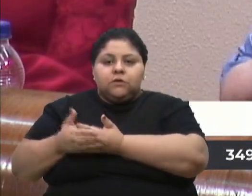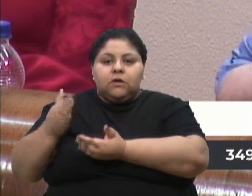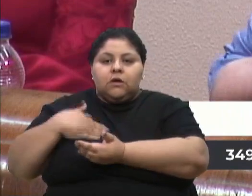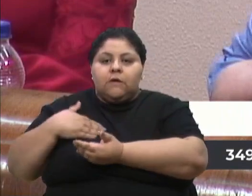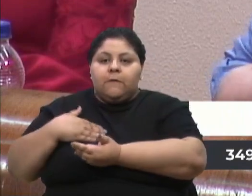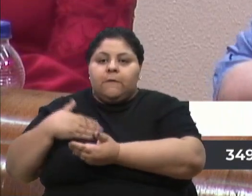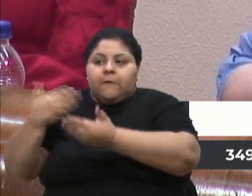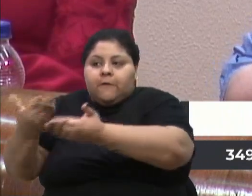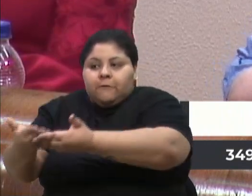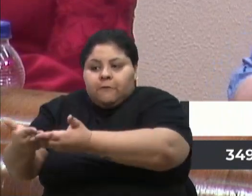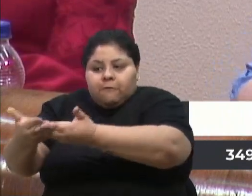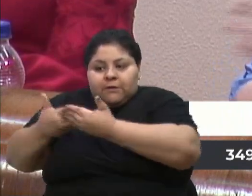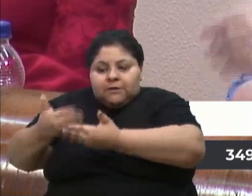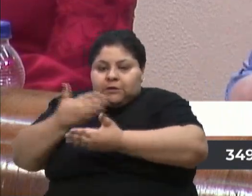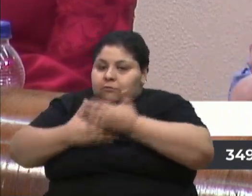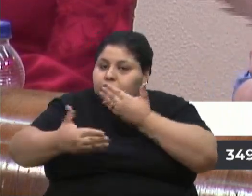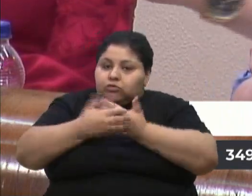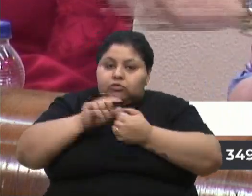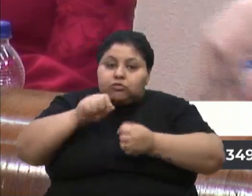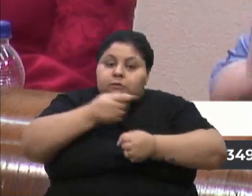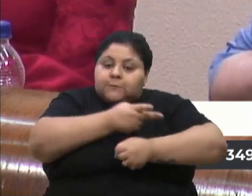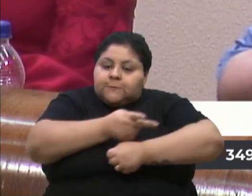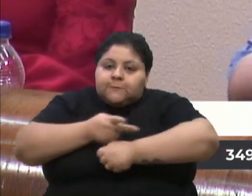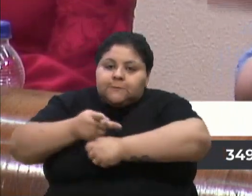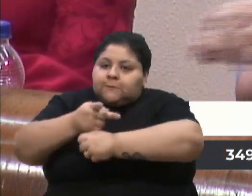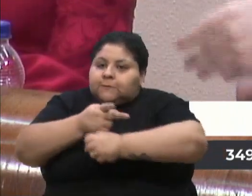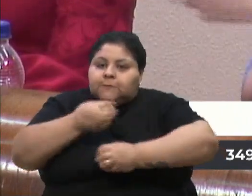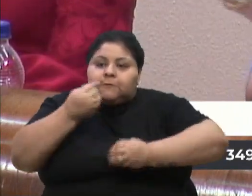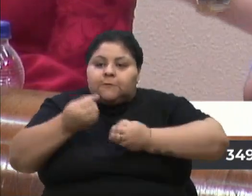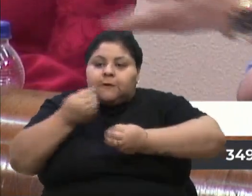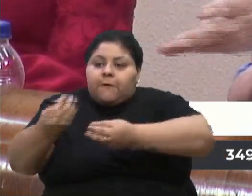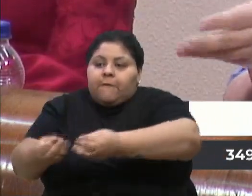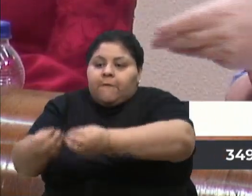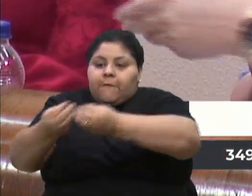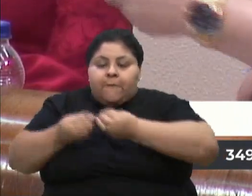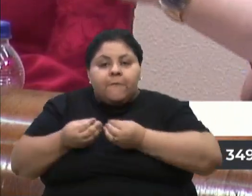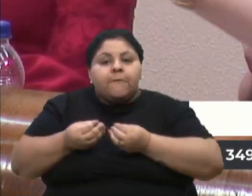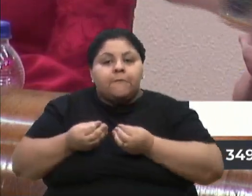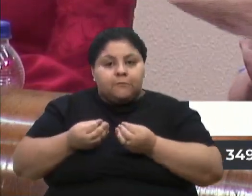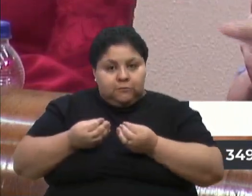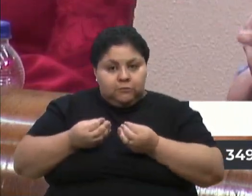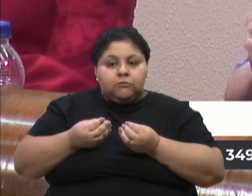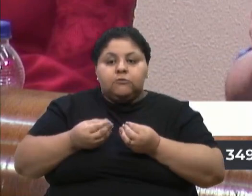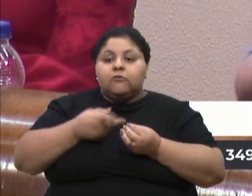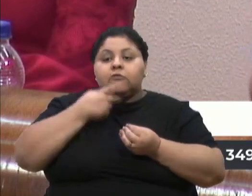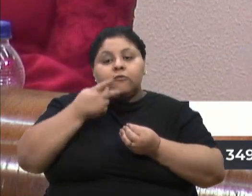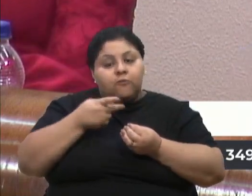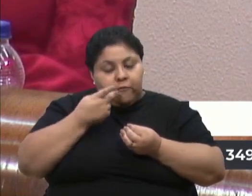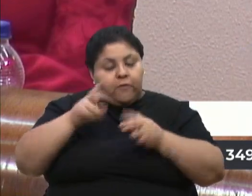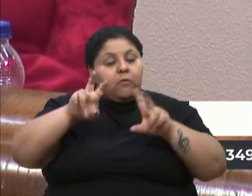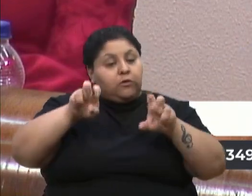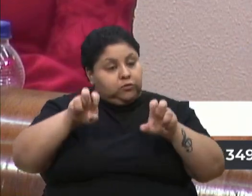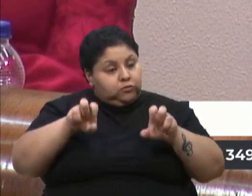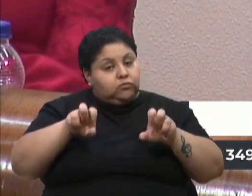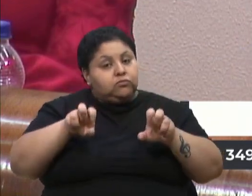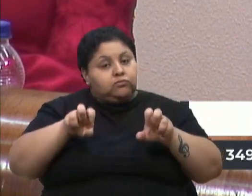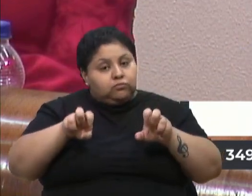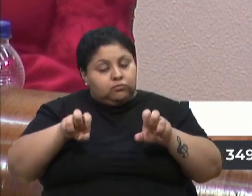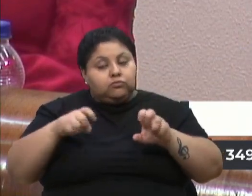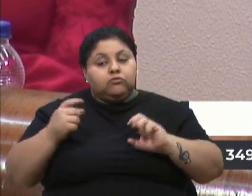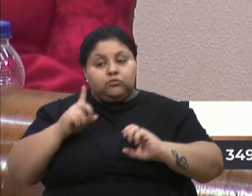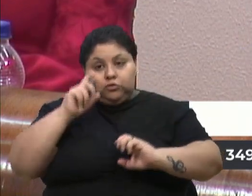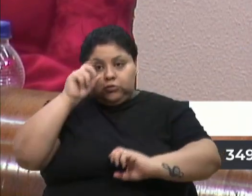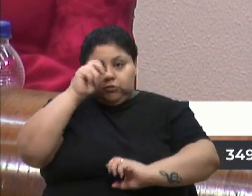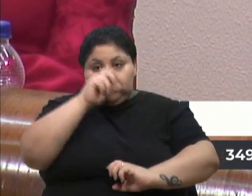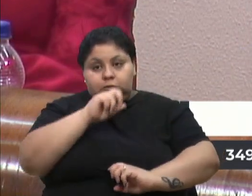recebo quem me procurar. Então, o senhor fale aí quem recebeu, o senhor acabou de levantar uma situação. Eu, por exemplo, recebi,